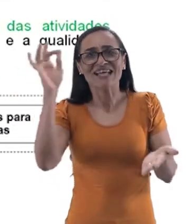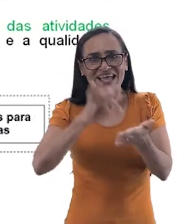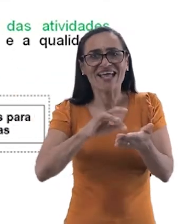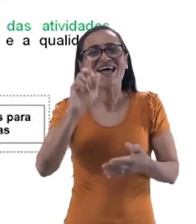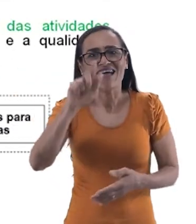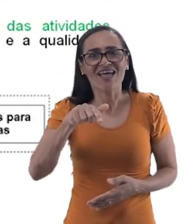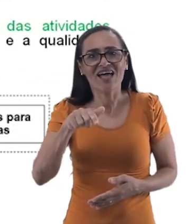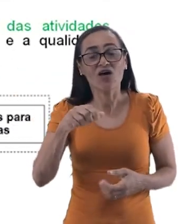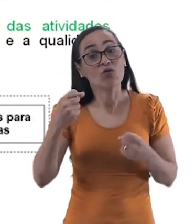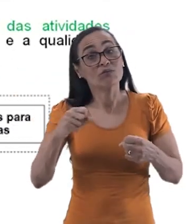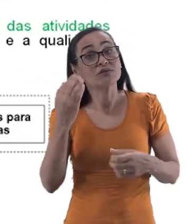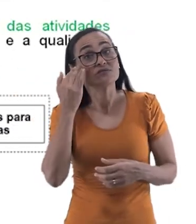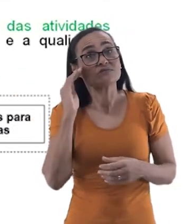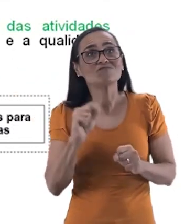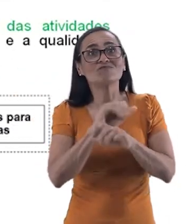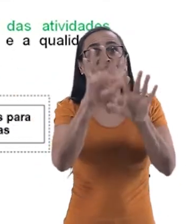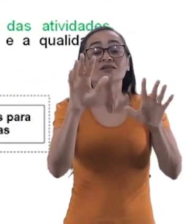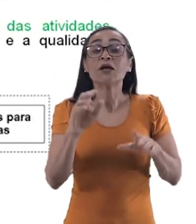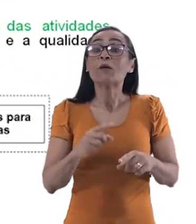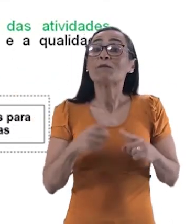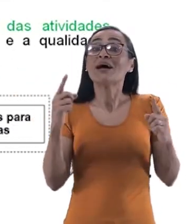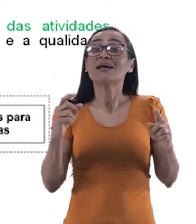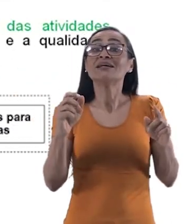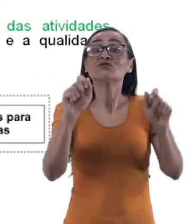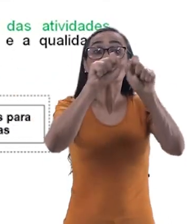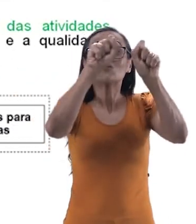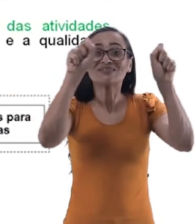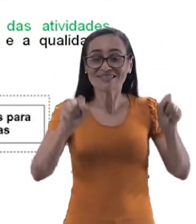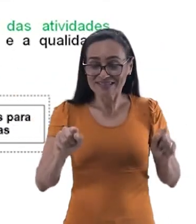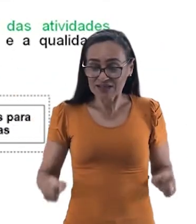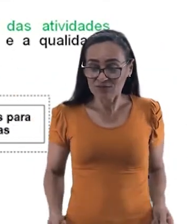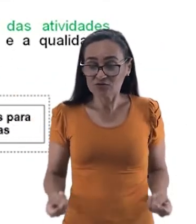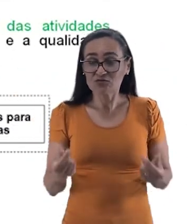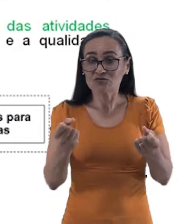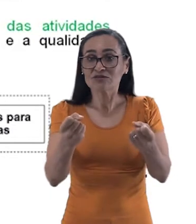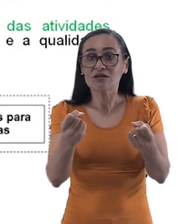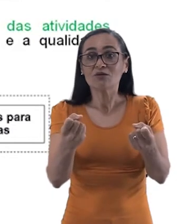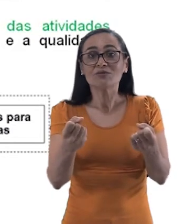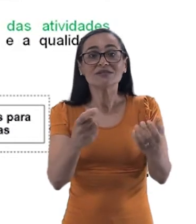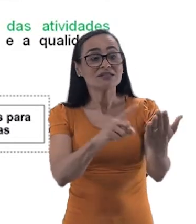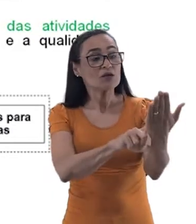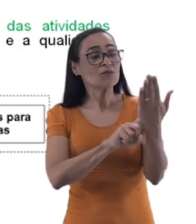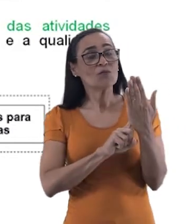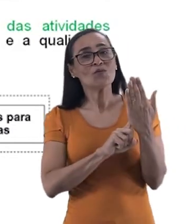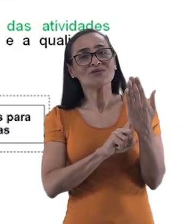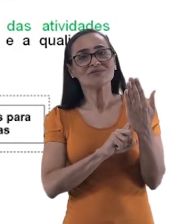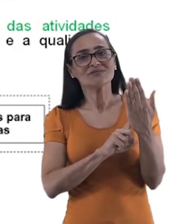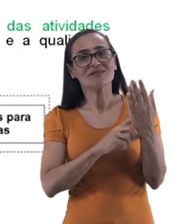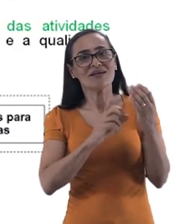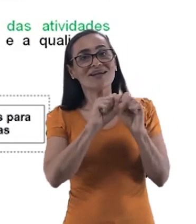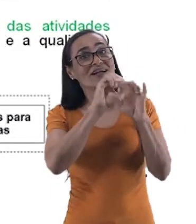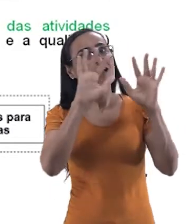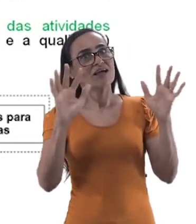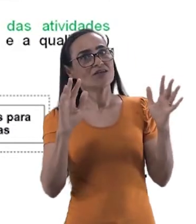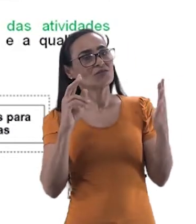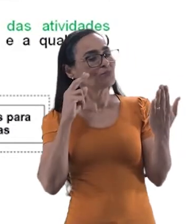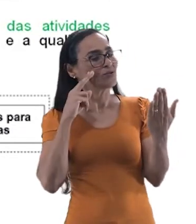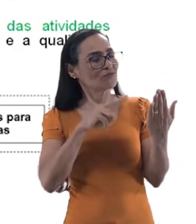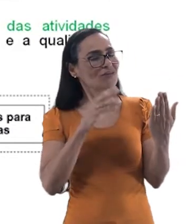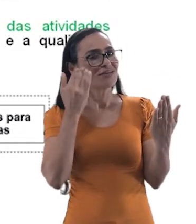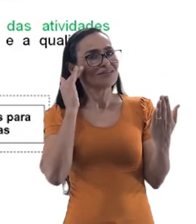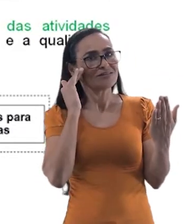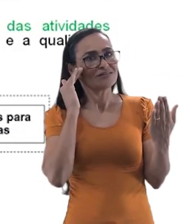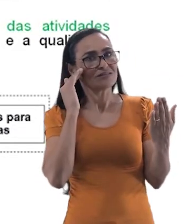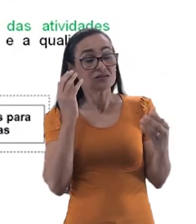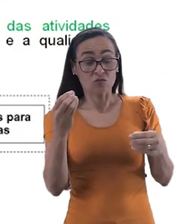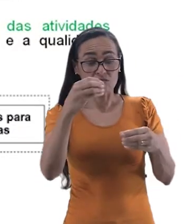eu só consigo compreender isso se o sistema de custeio me der as condições para enxergar isso, né? Então,